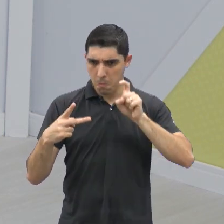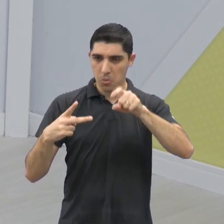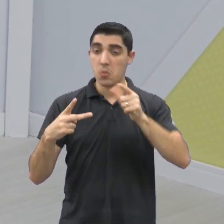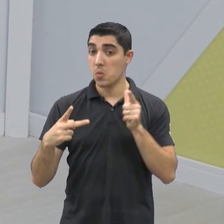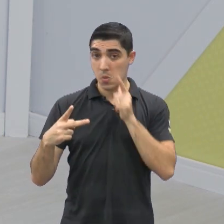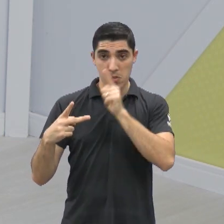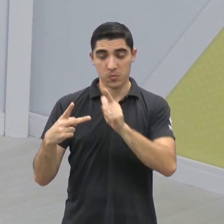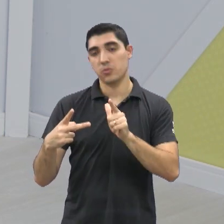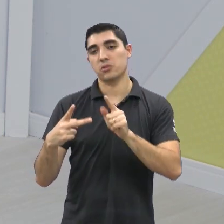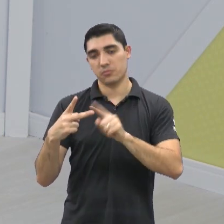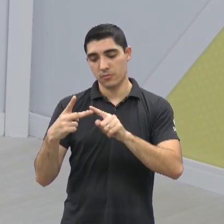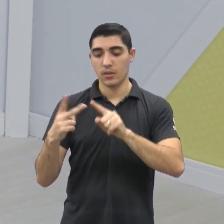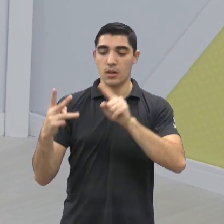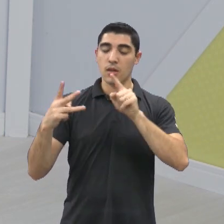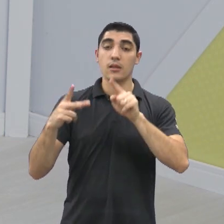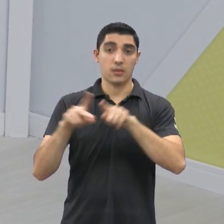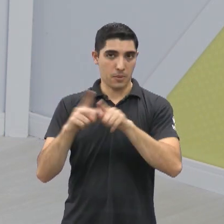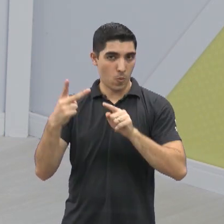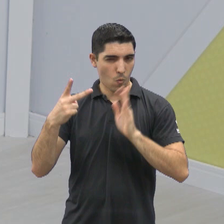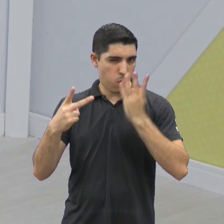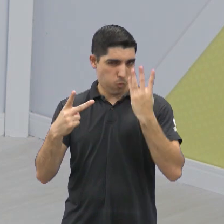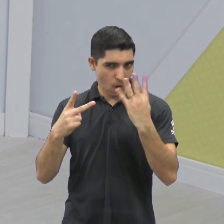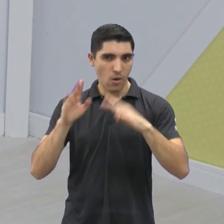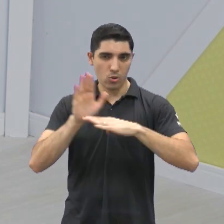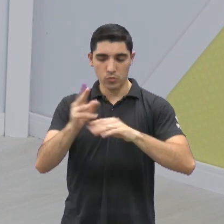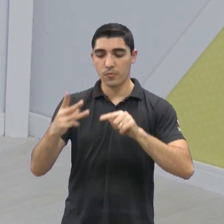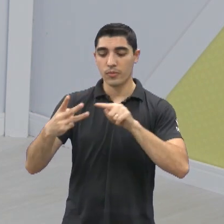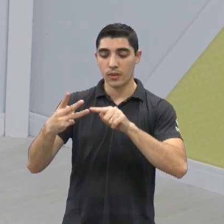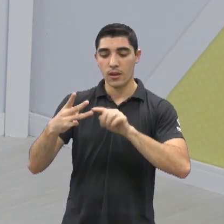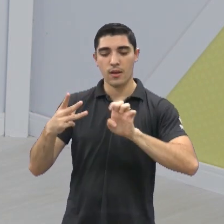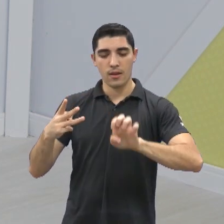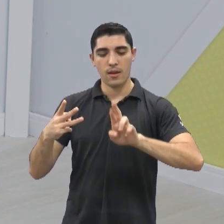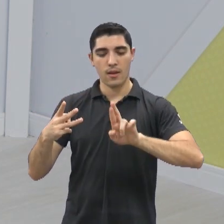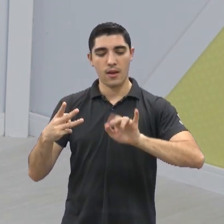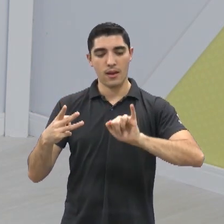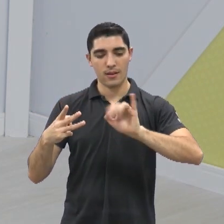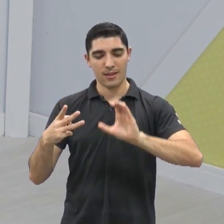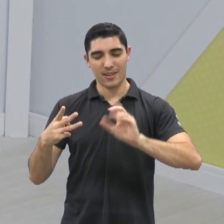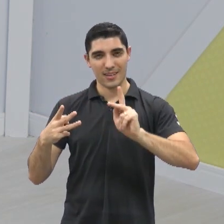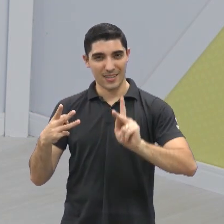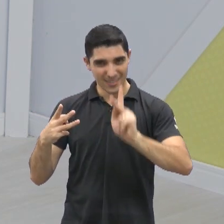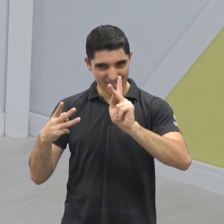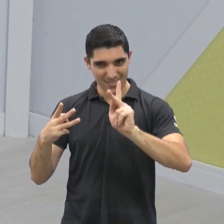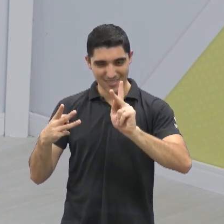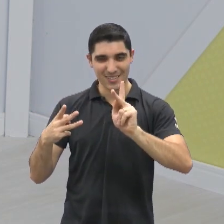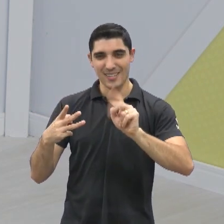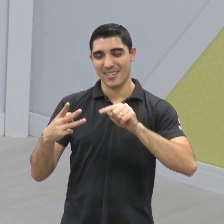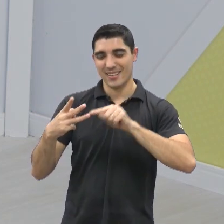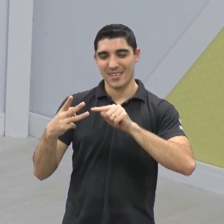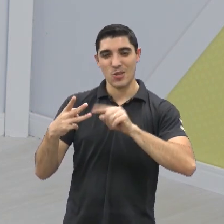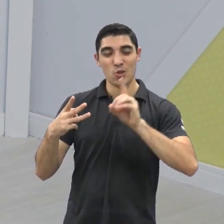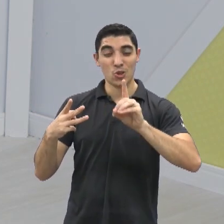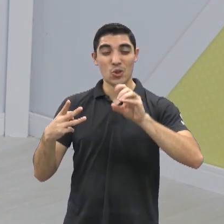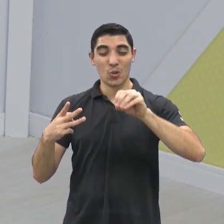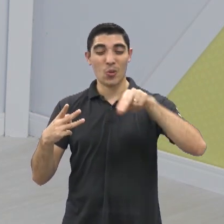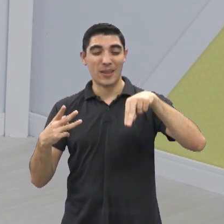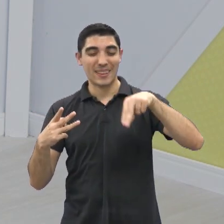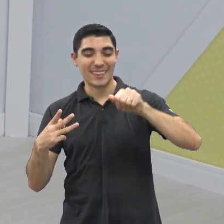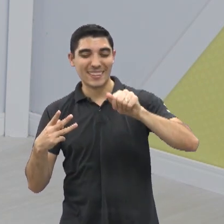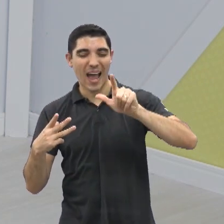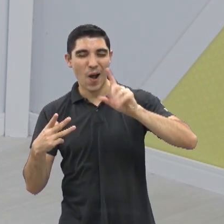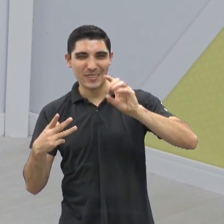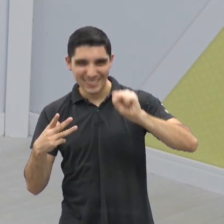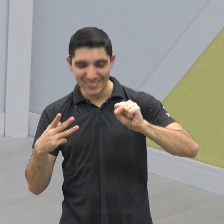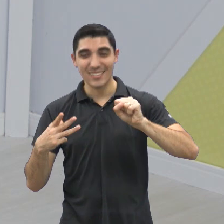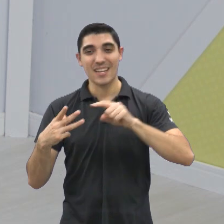ele, mais 4 assistências. E o Eric Donaldson, parece o Pato Donald, né? Mas não é. Eric Donaldson, 13 pontos, 4